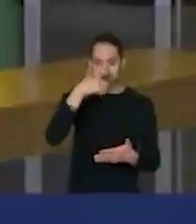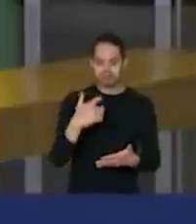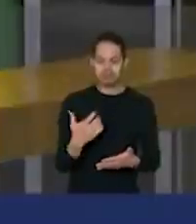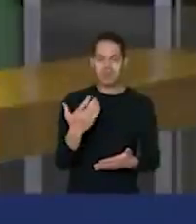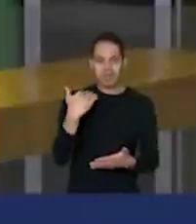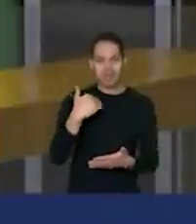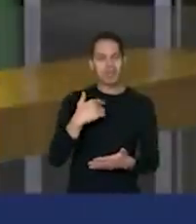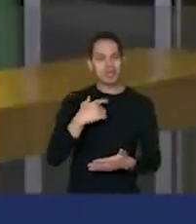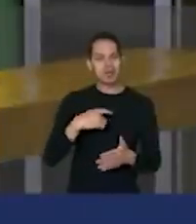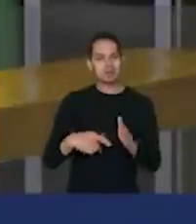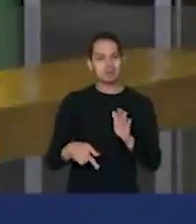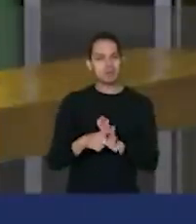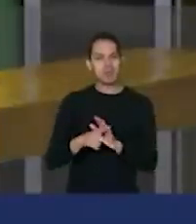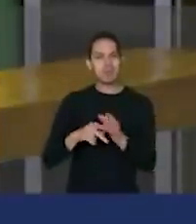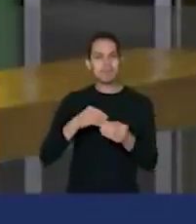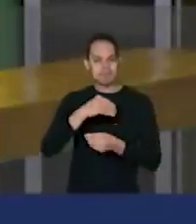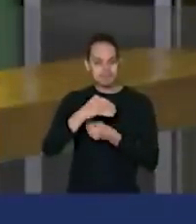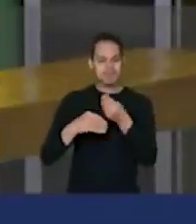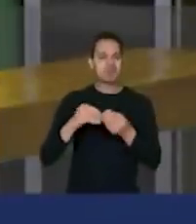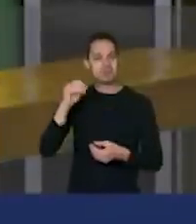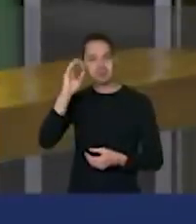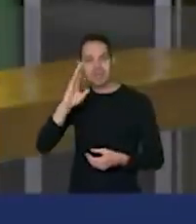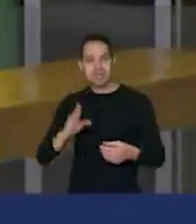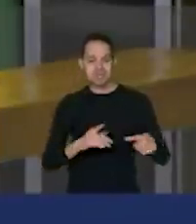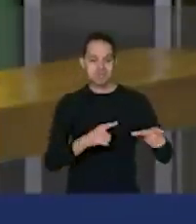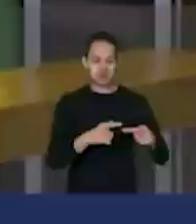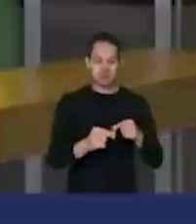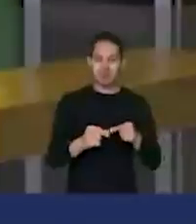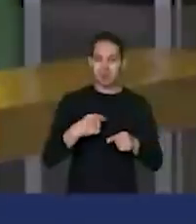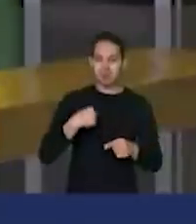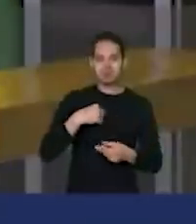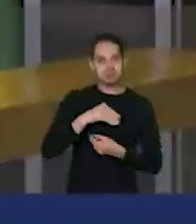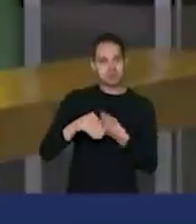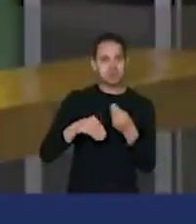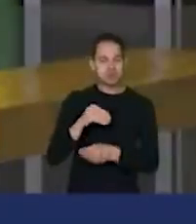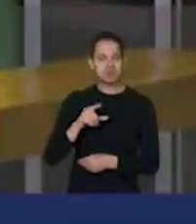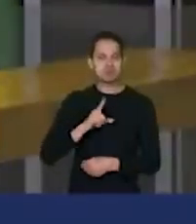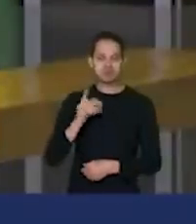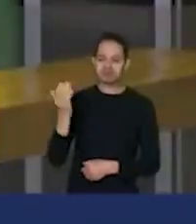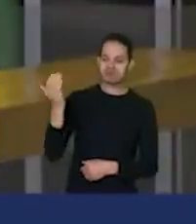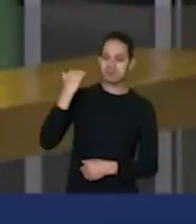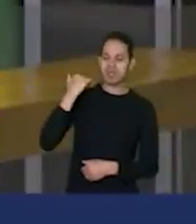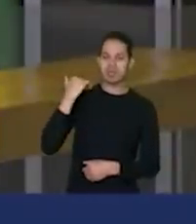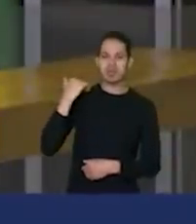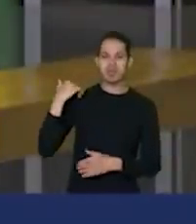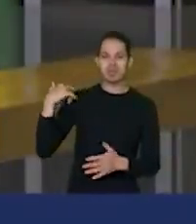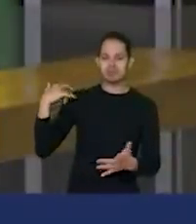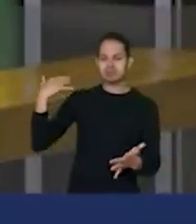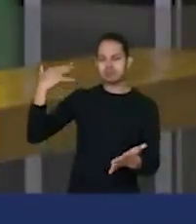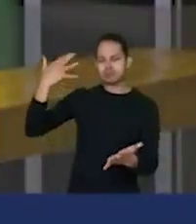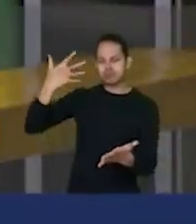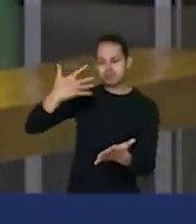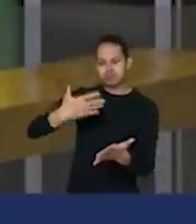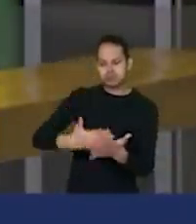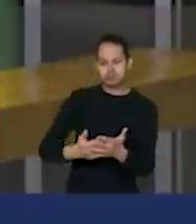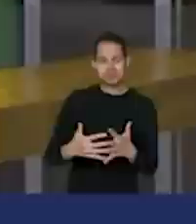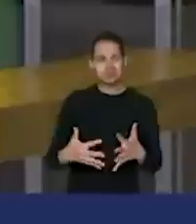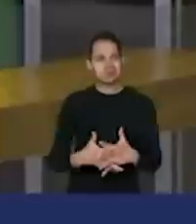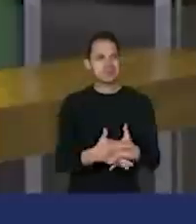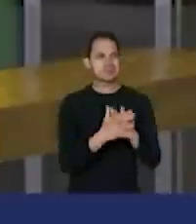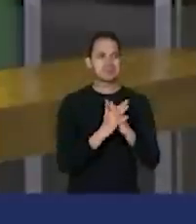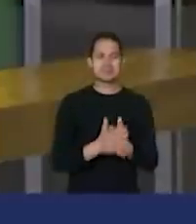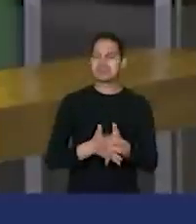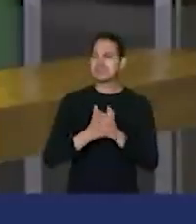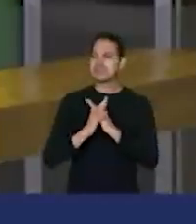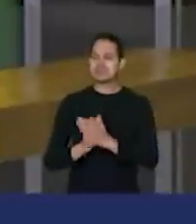sim essa Mistura Brasil e Japão e no meio desse caminho teve grandes conflitos dentro de mim para